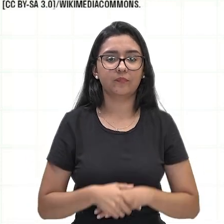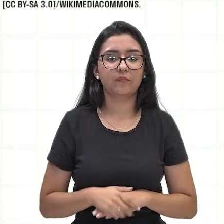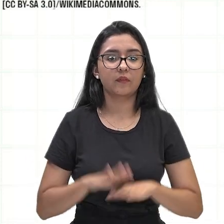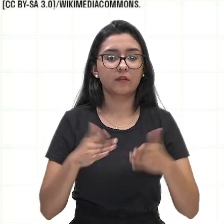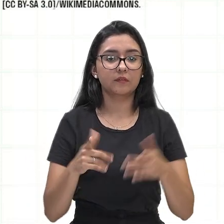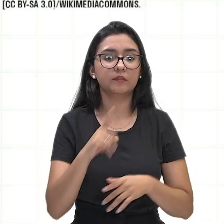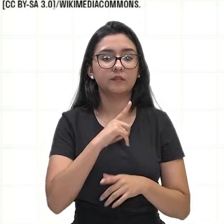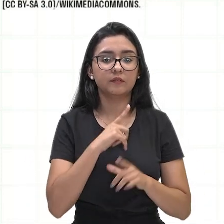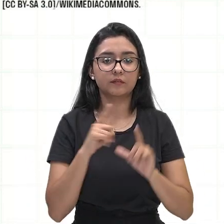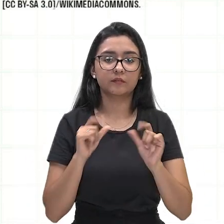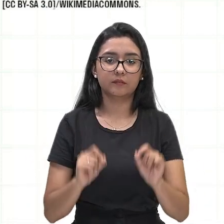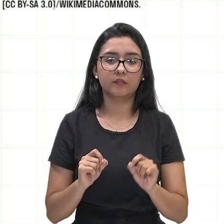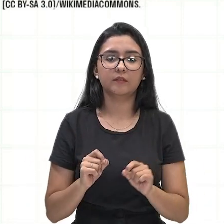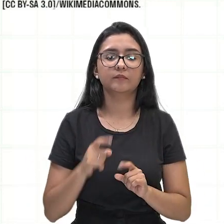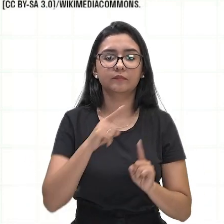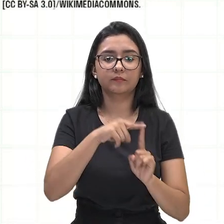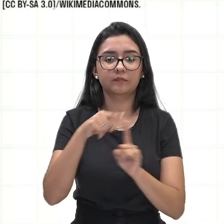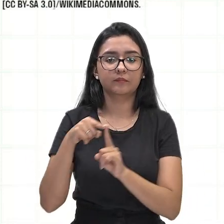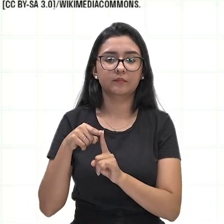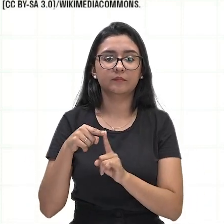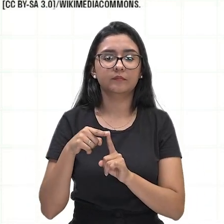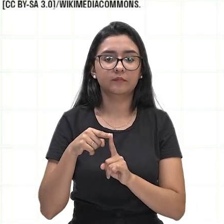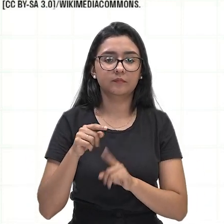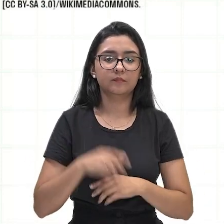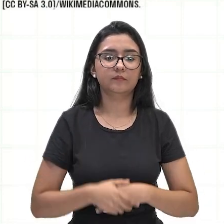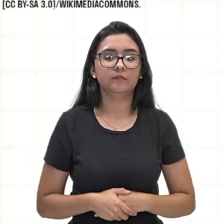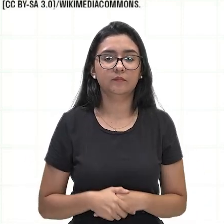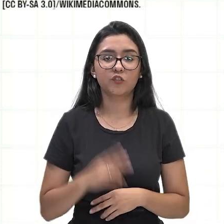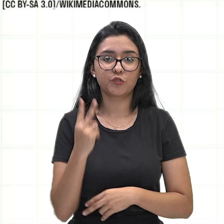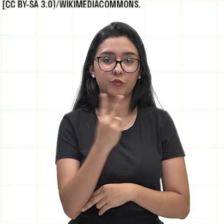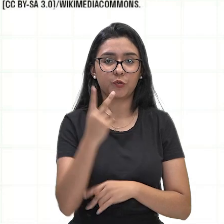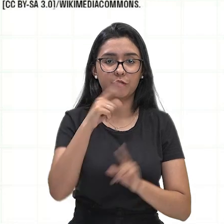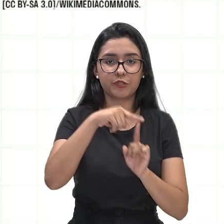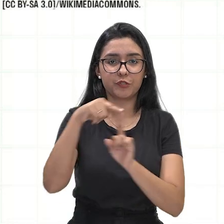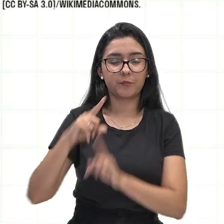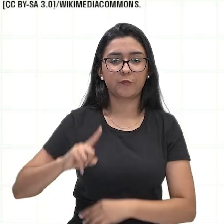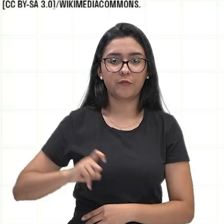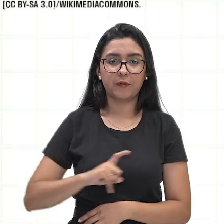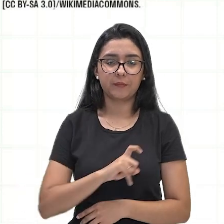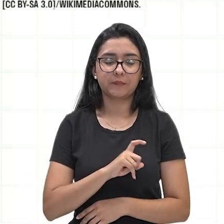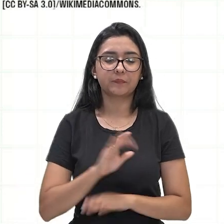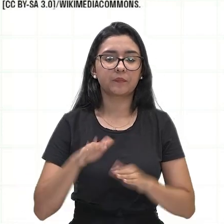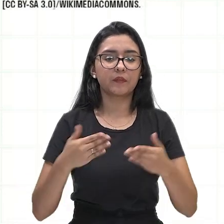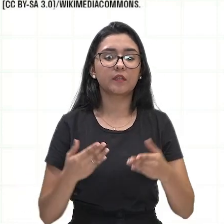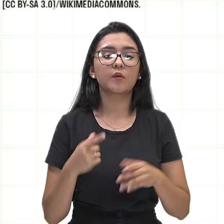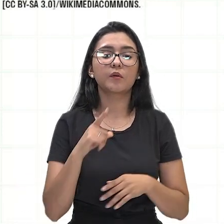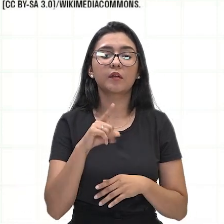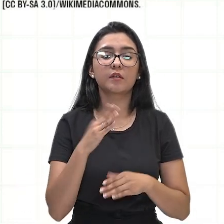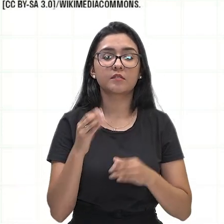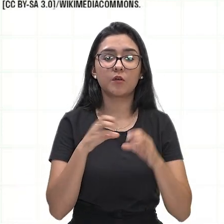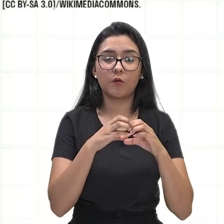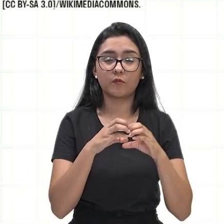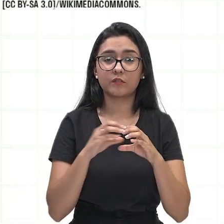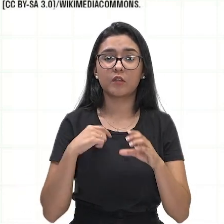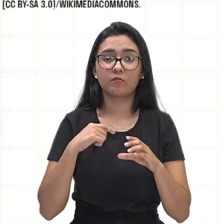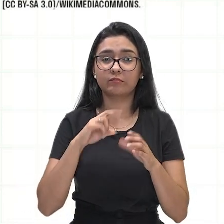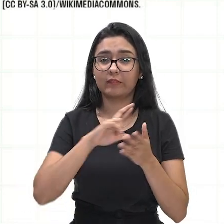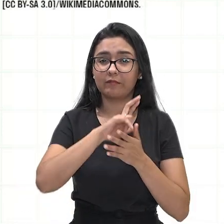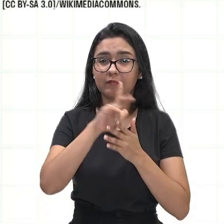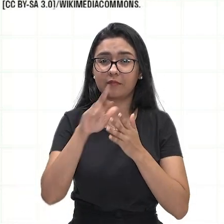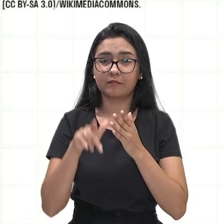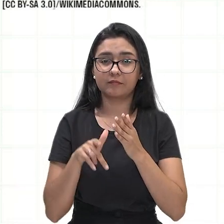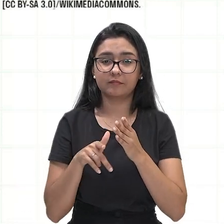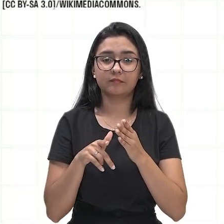tem aqui, olha, o da Taenia saginata e o da Taenia solium, né? Esses ovos, eles estão